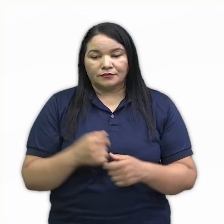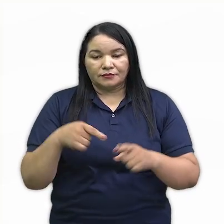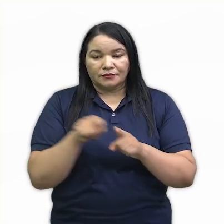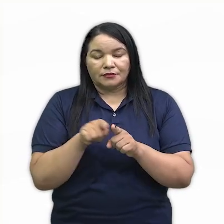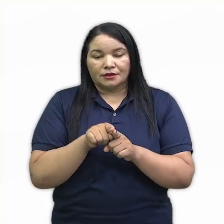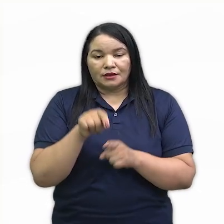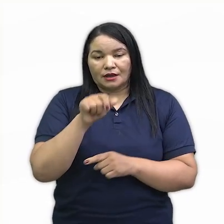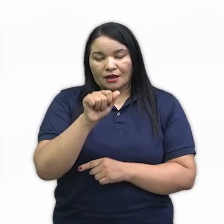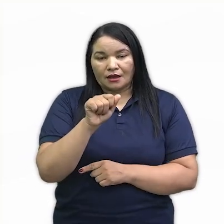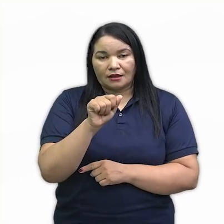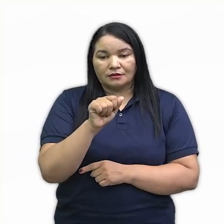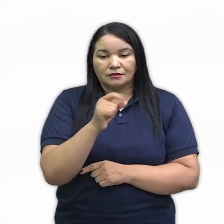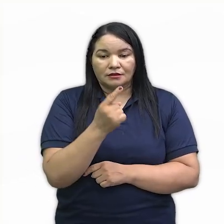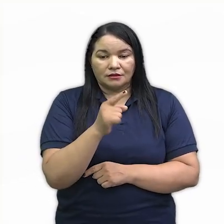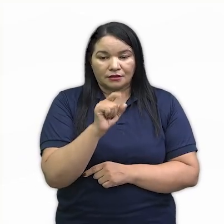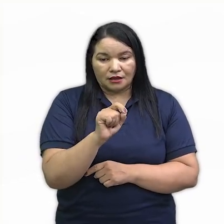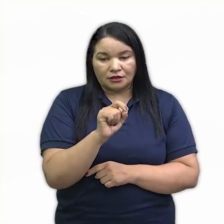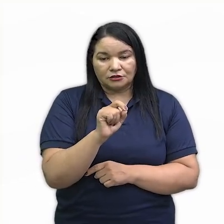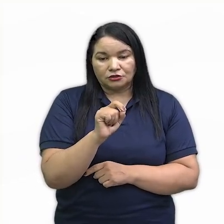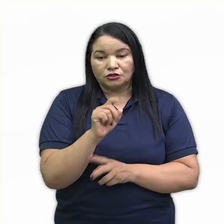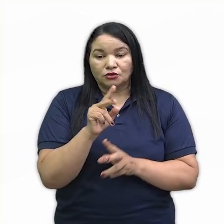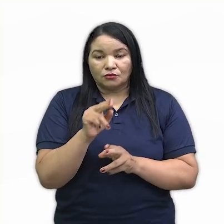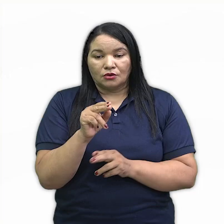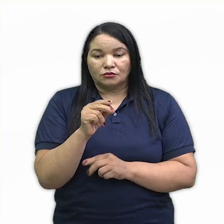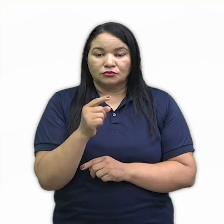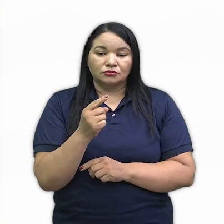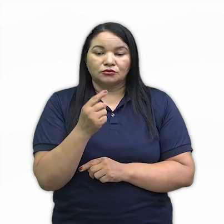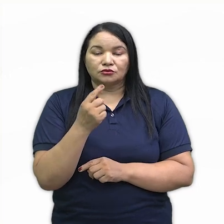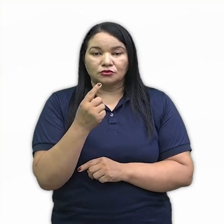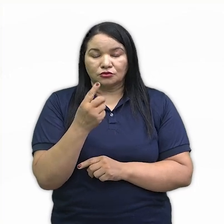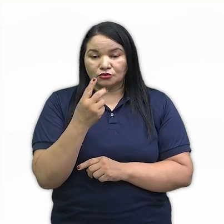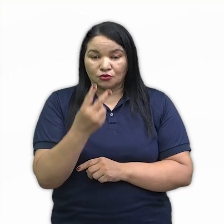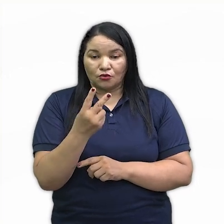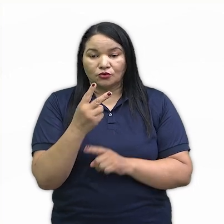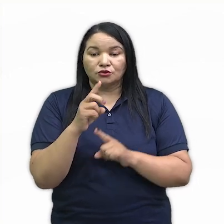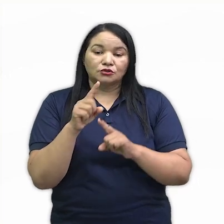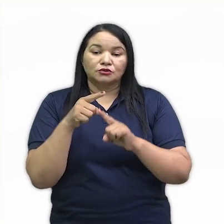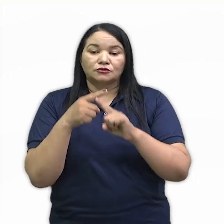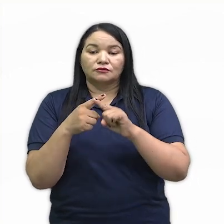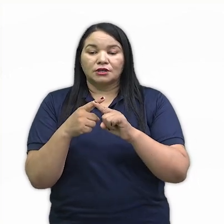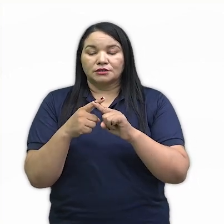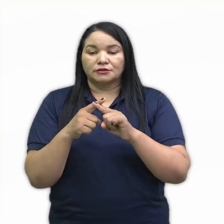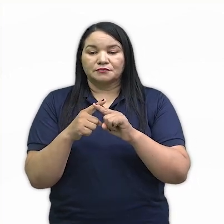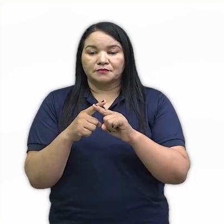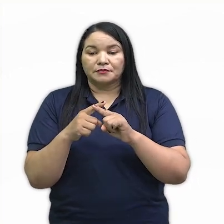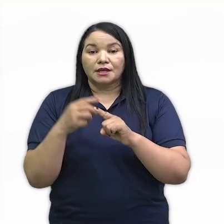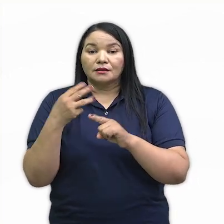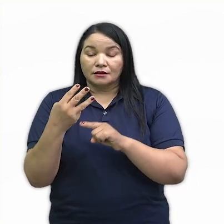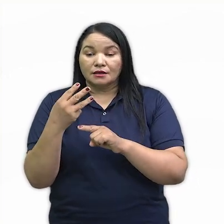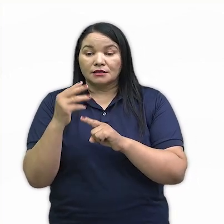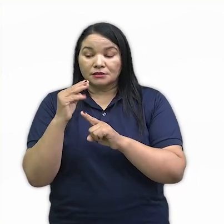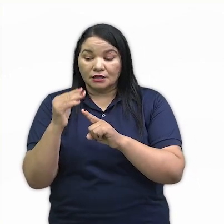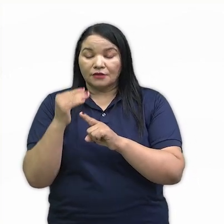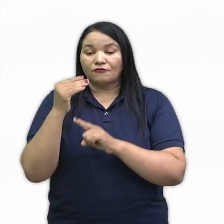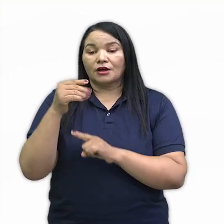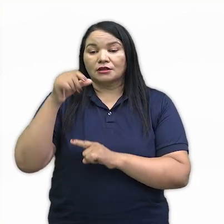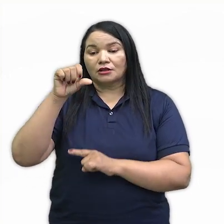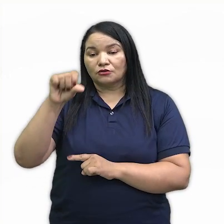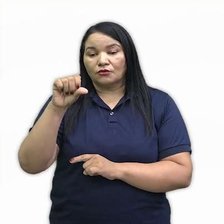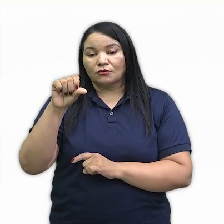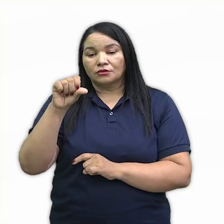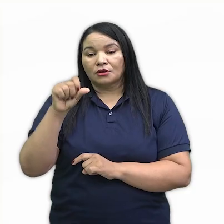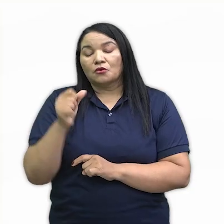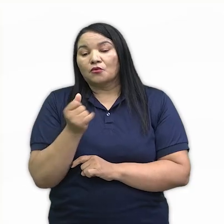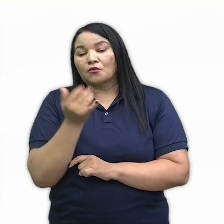nosso A10 vai ser, então, 2 vezes 3 elevado a 9 potência. Eu fiz o